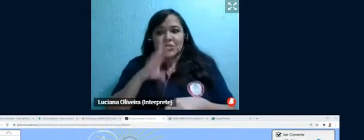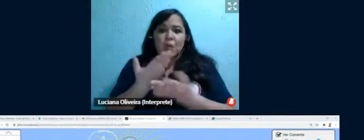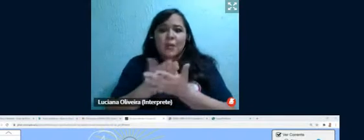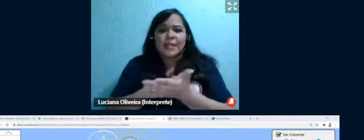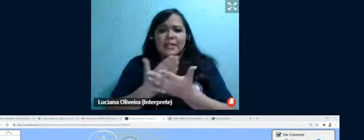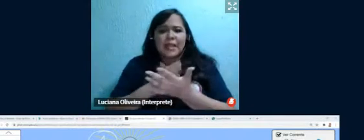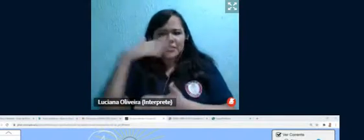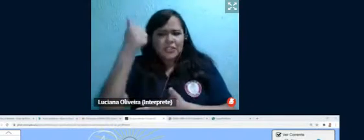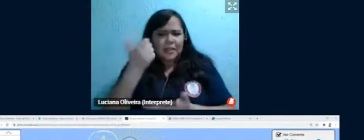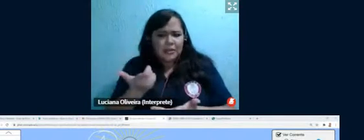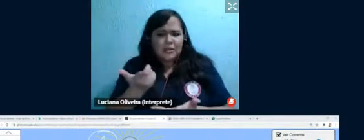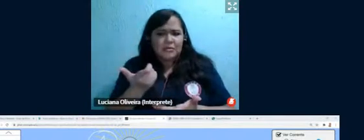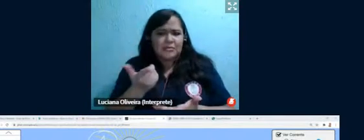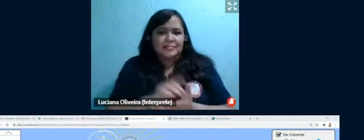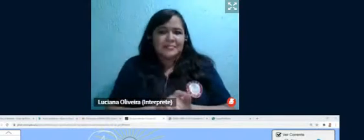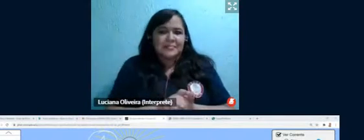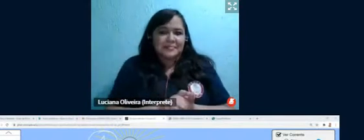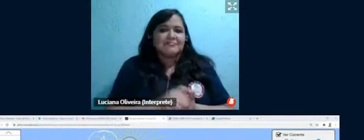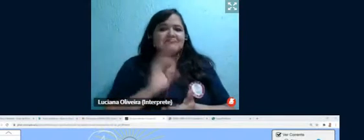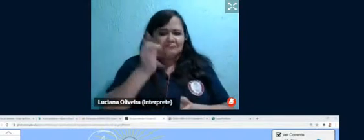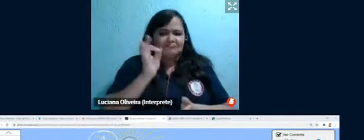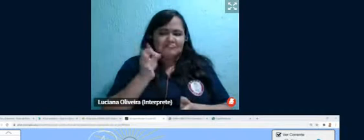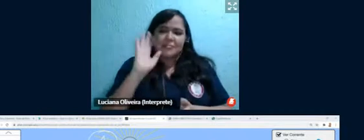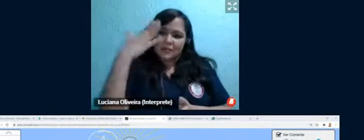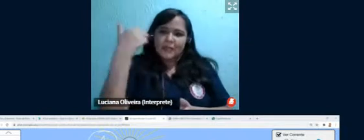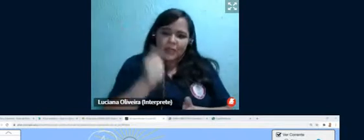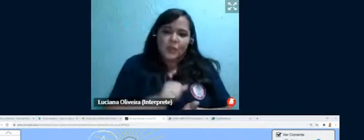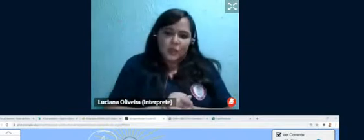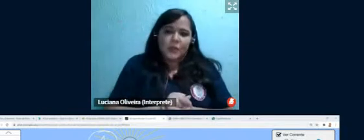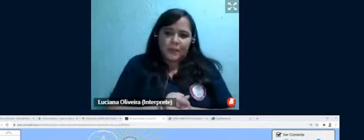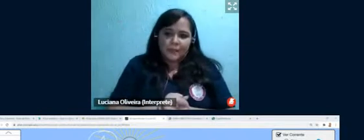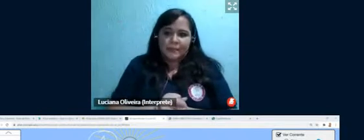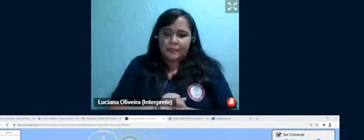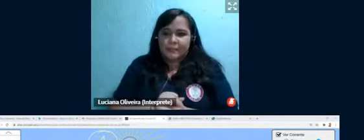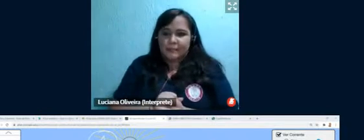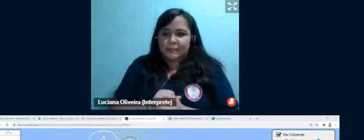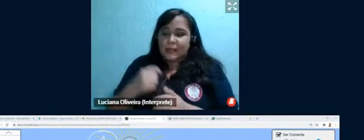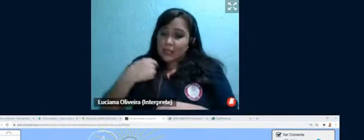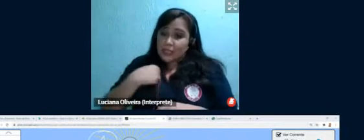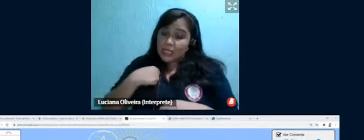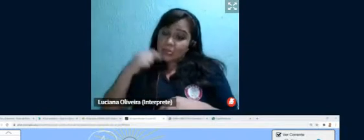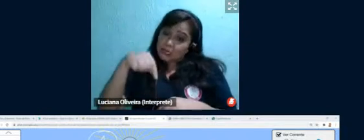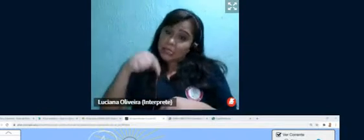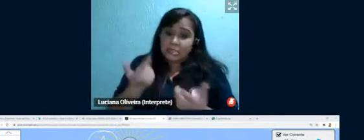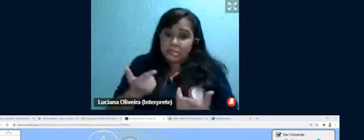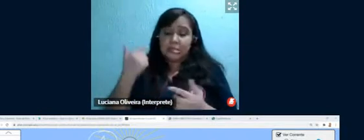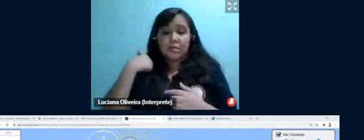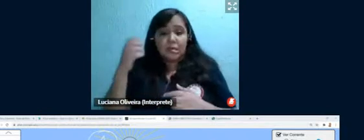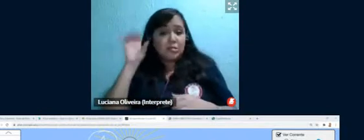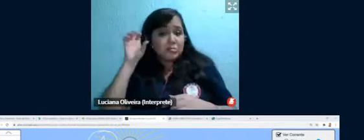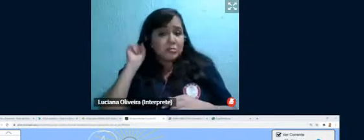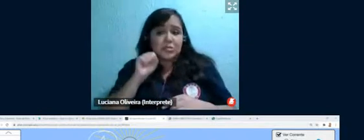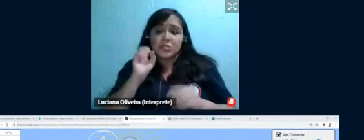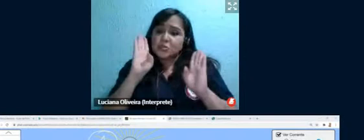Eu ouvi relato aqui que melhorou. Você me ouviu bem? Melhorou? Aqui no backstage eu escuto bem. Lá no YouTube eu não estou acompanhando. Tudo